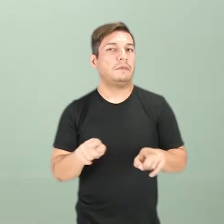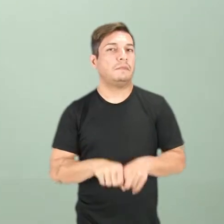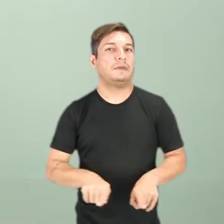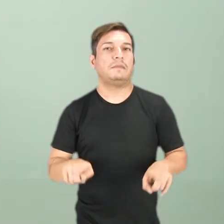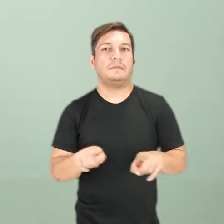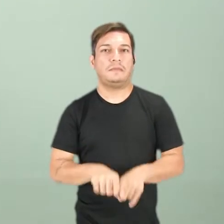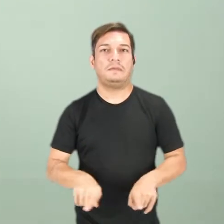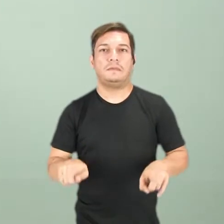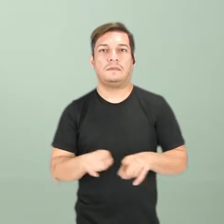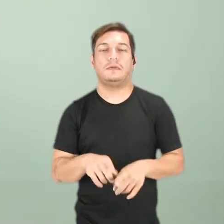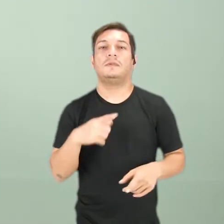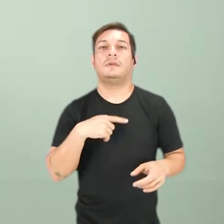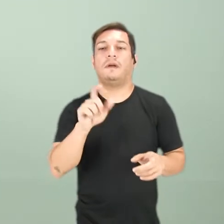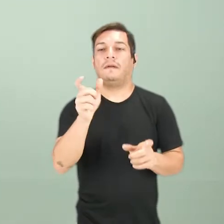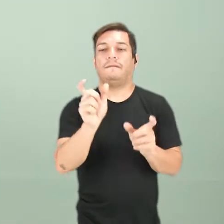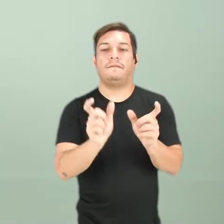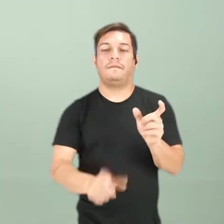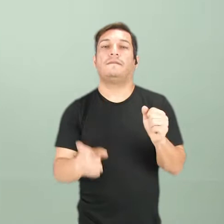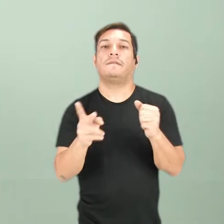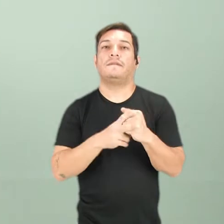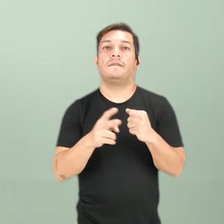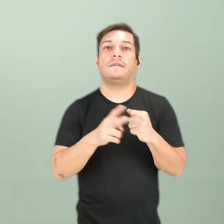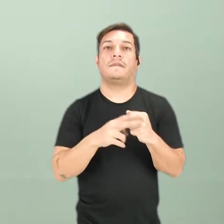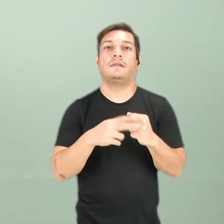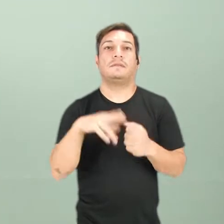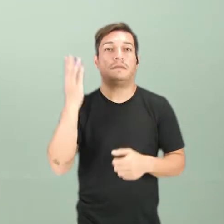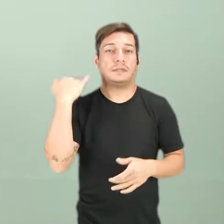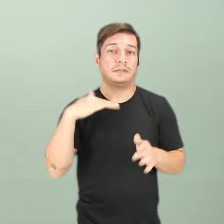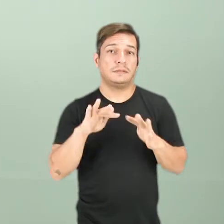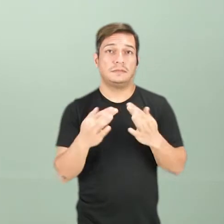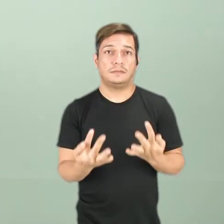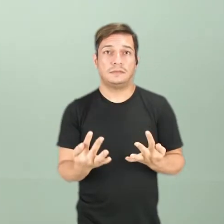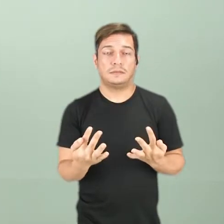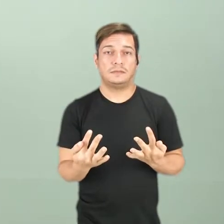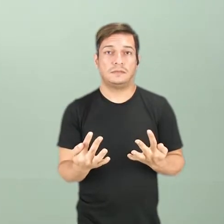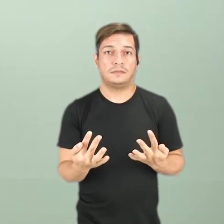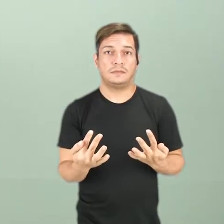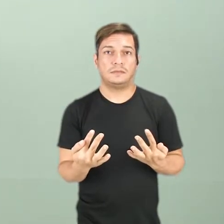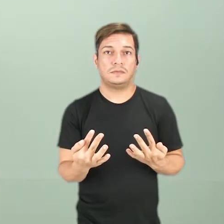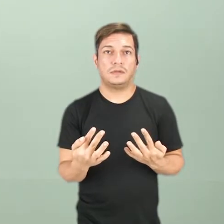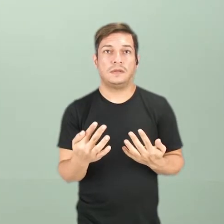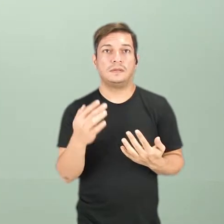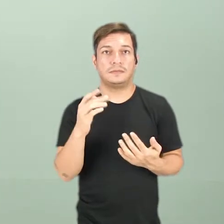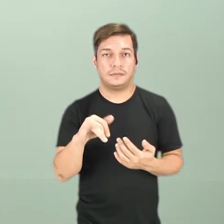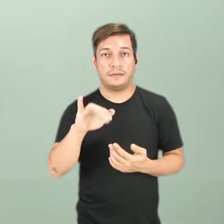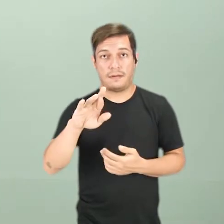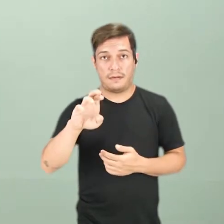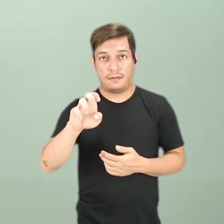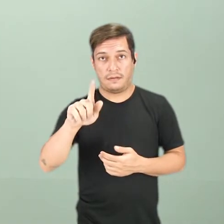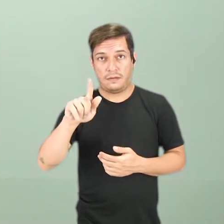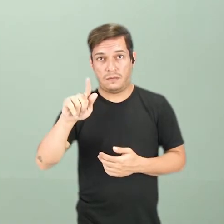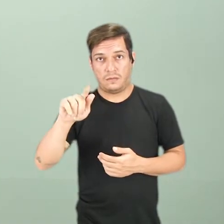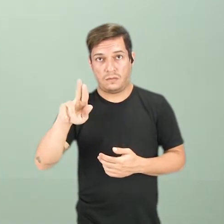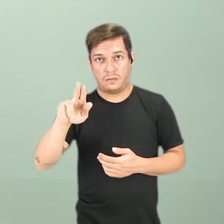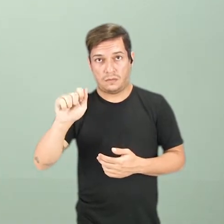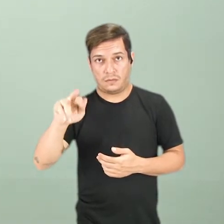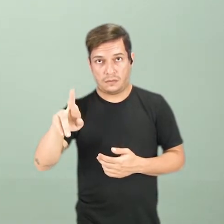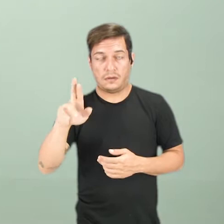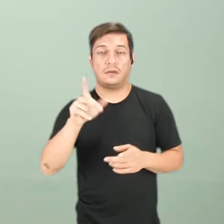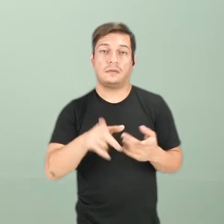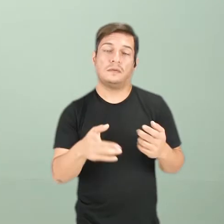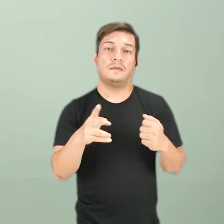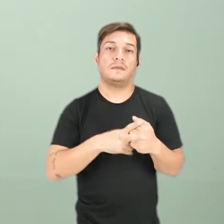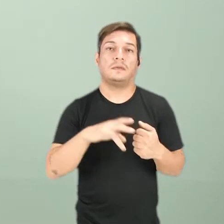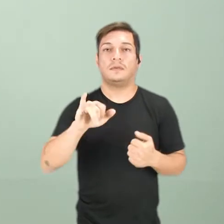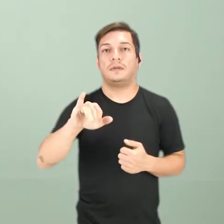for conjugar um verbo todo no passado simples, se ele for regular, né? Então, os